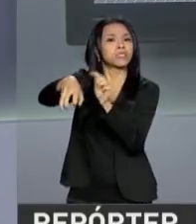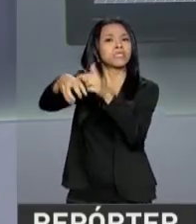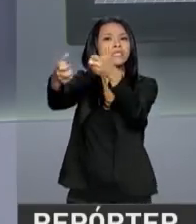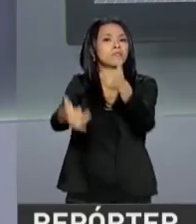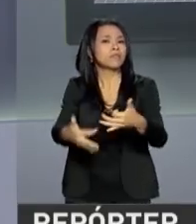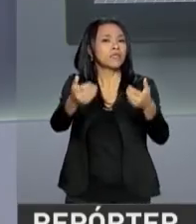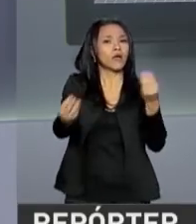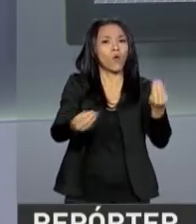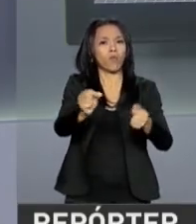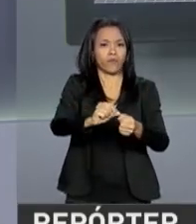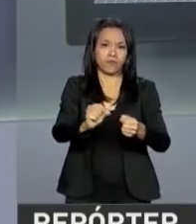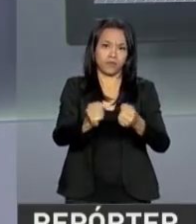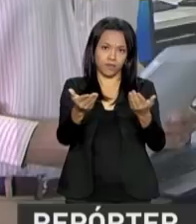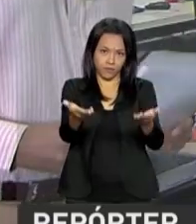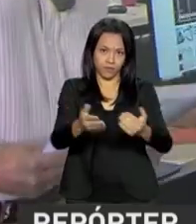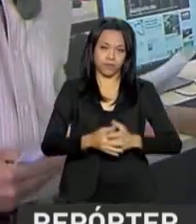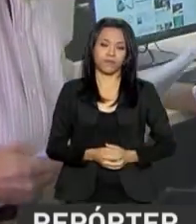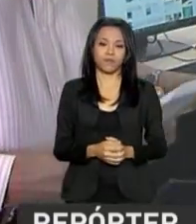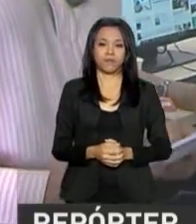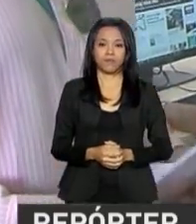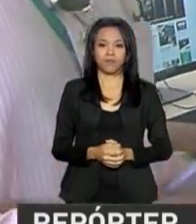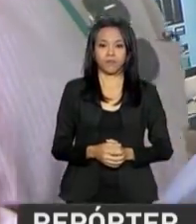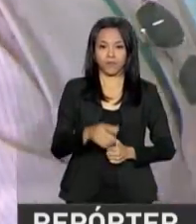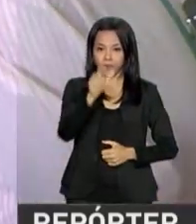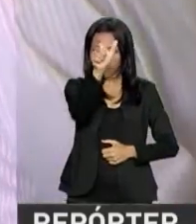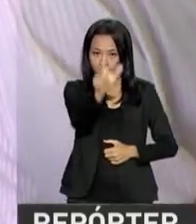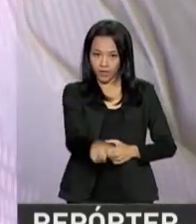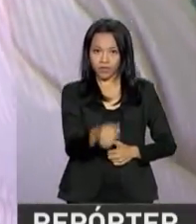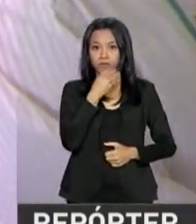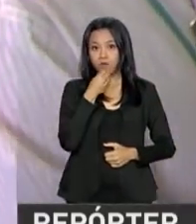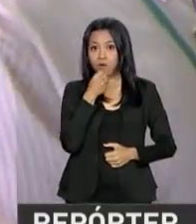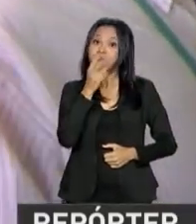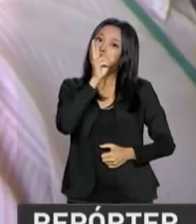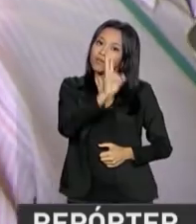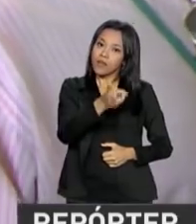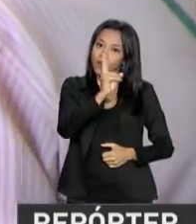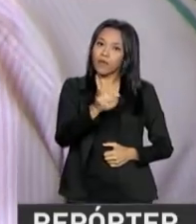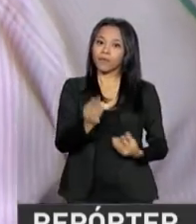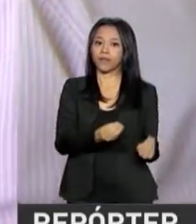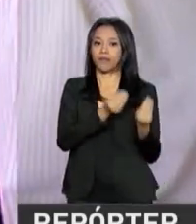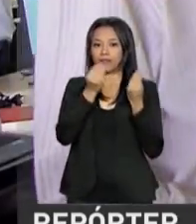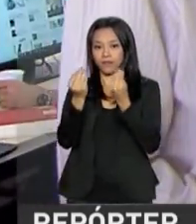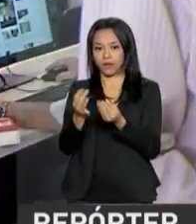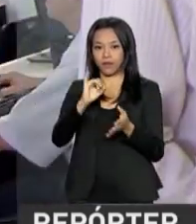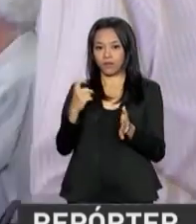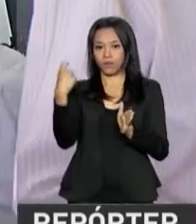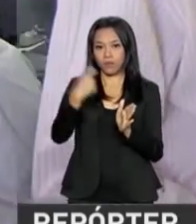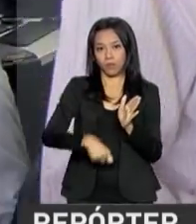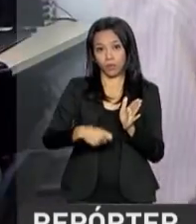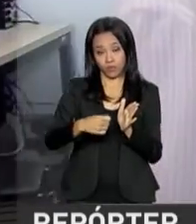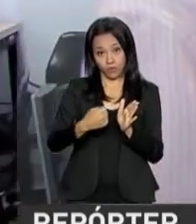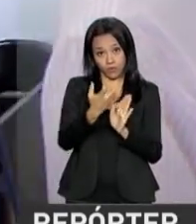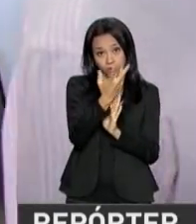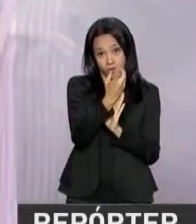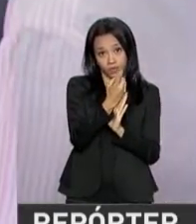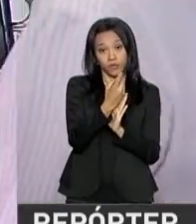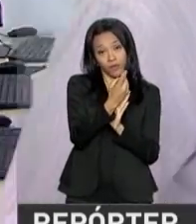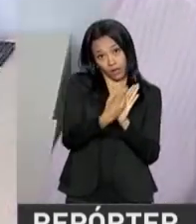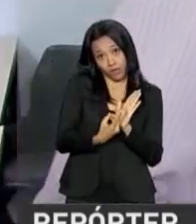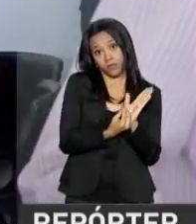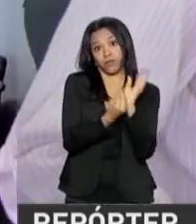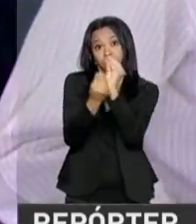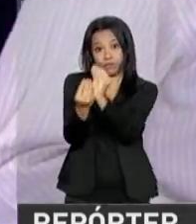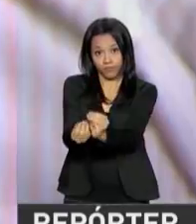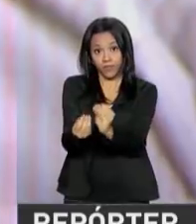para o contribuinte wilson sempre entrega da declaração do imposto de renda no início do prazo mas neste ano